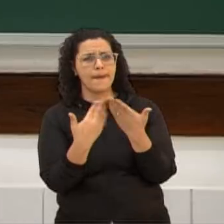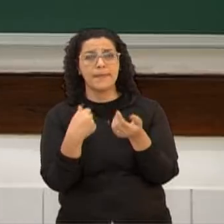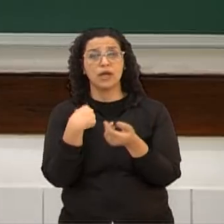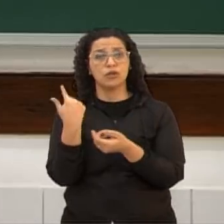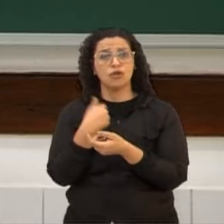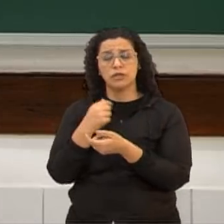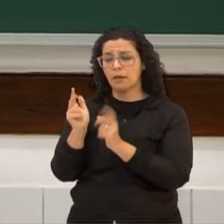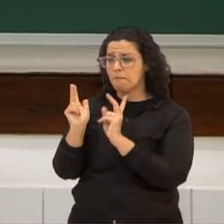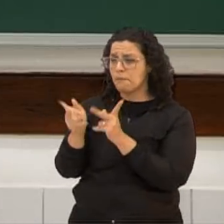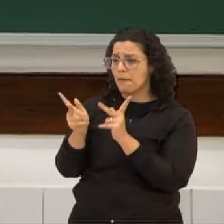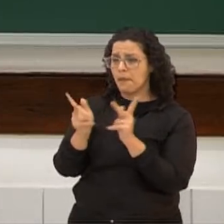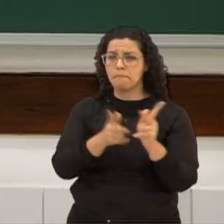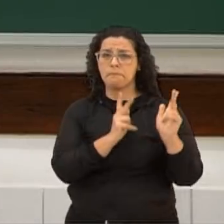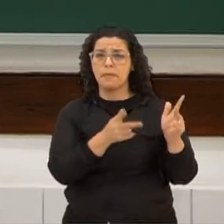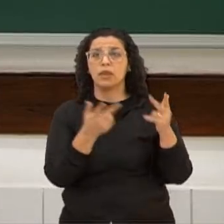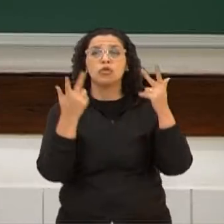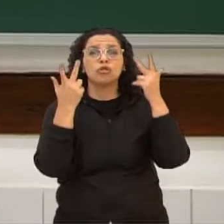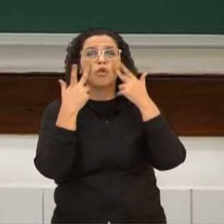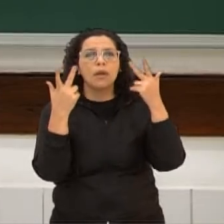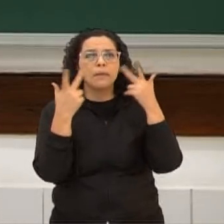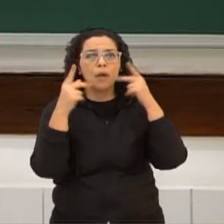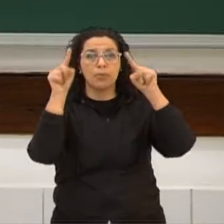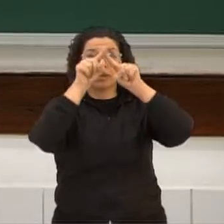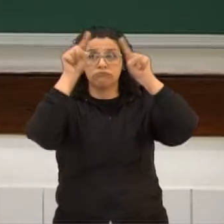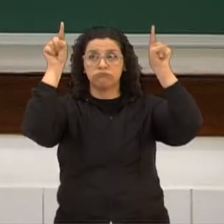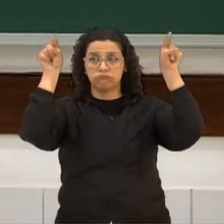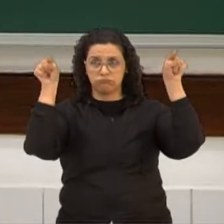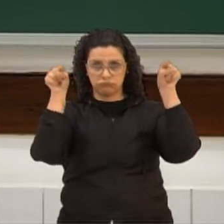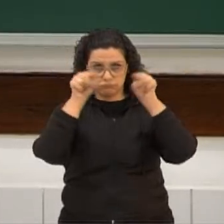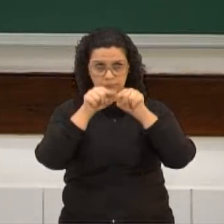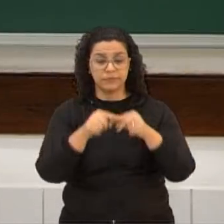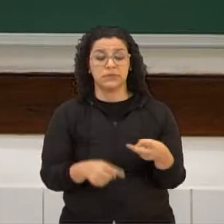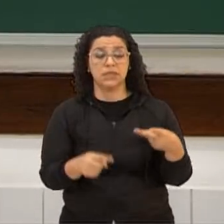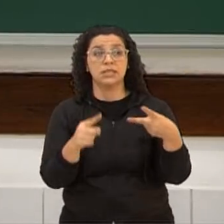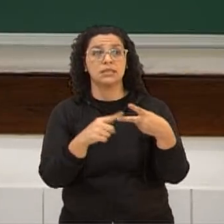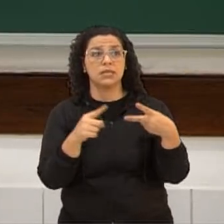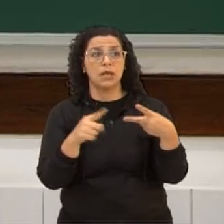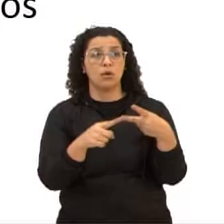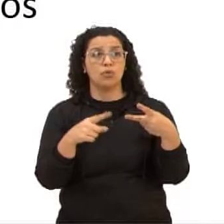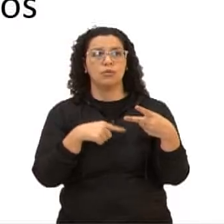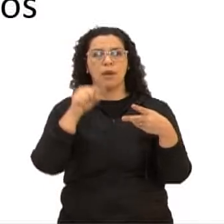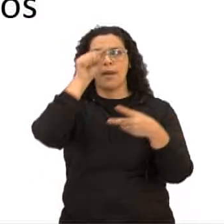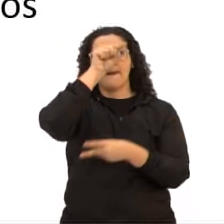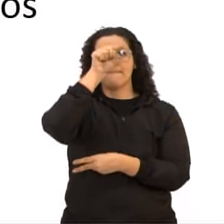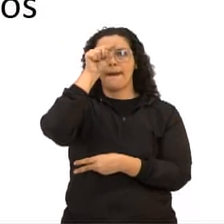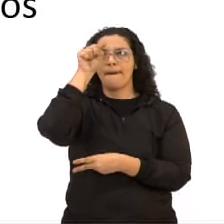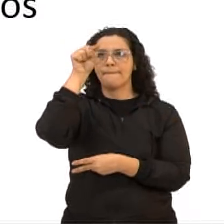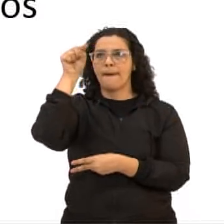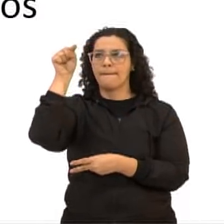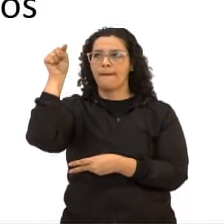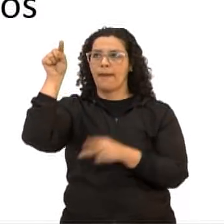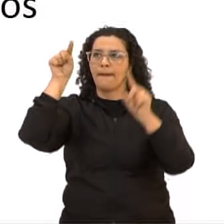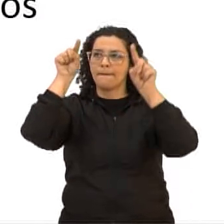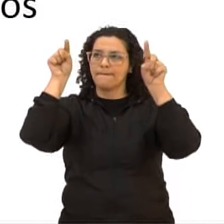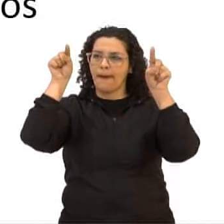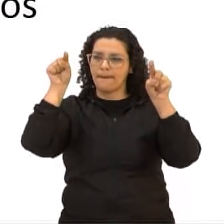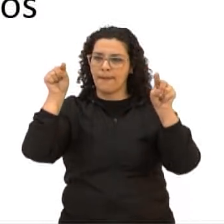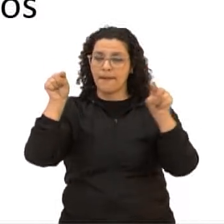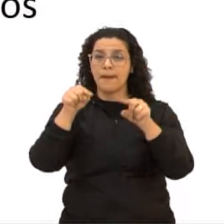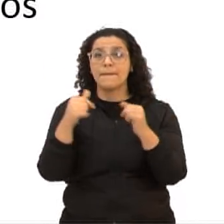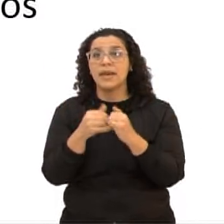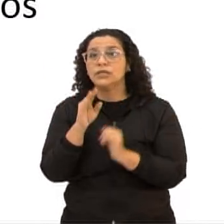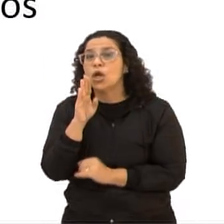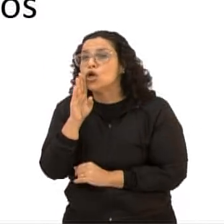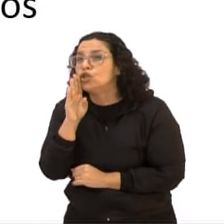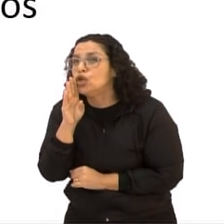conversando com um amigo dela. Tinha lá um balãozinho em tom normal, tá bom? Com linhas tracejadas, indicando sussurrando, quer